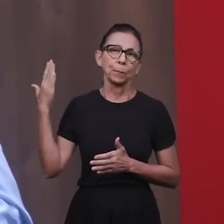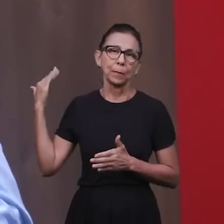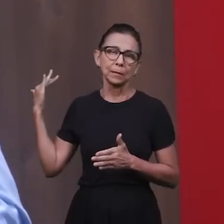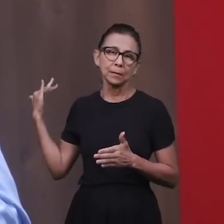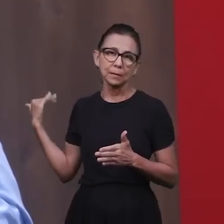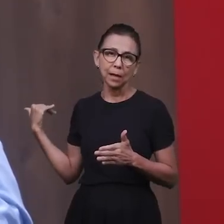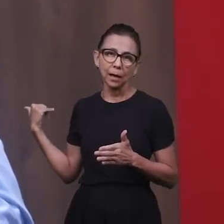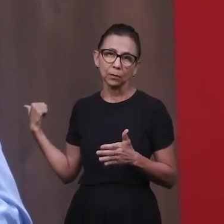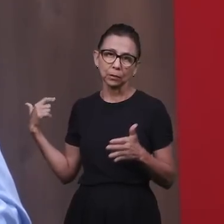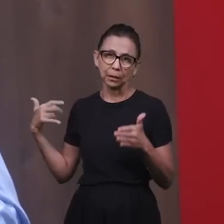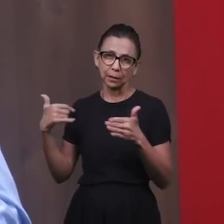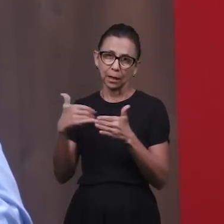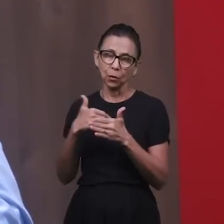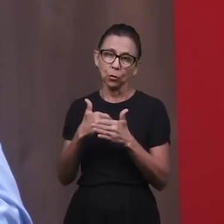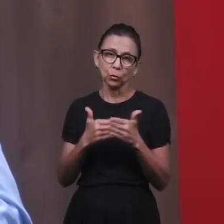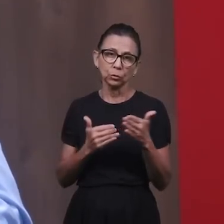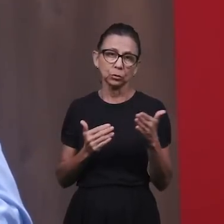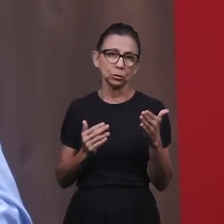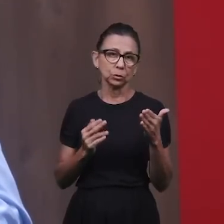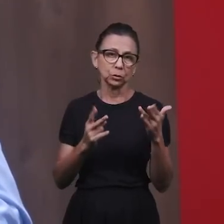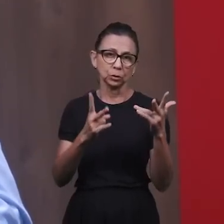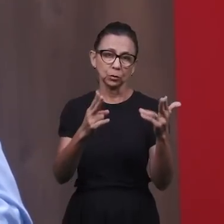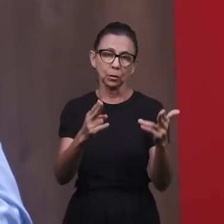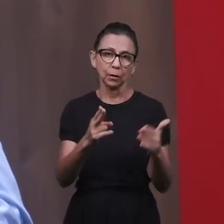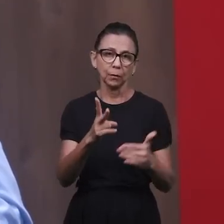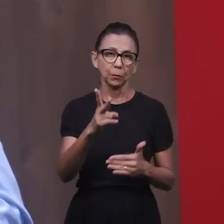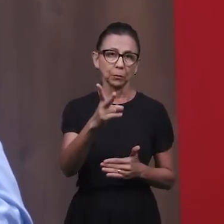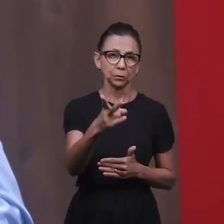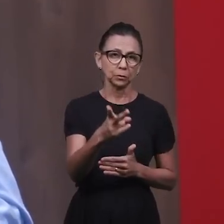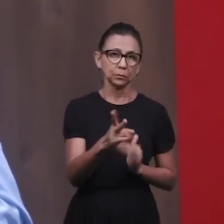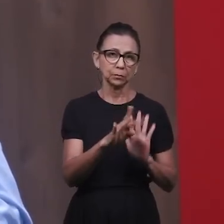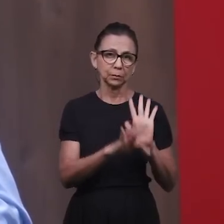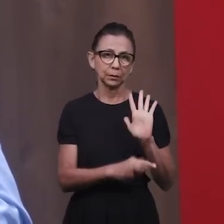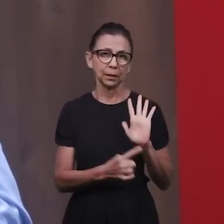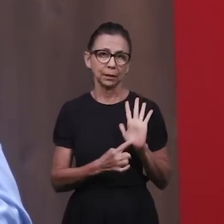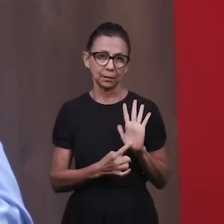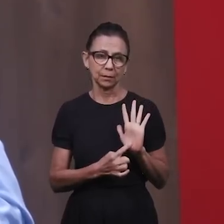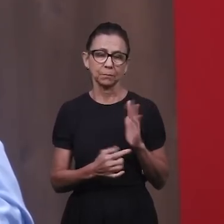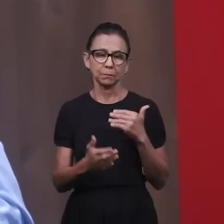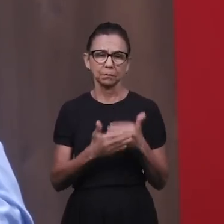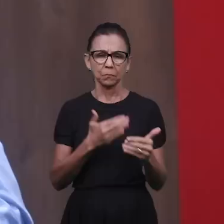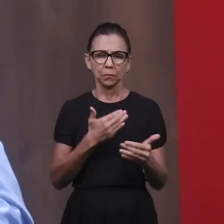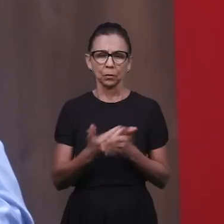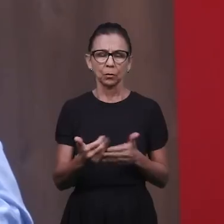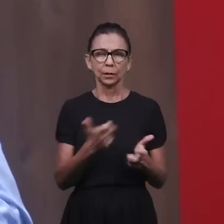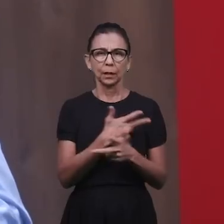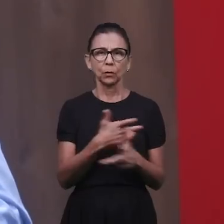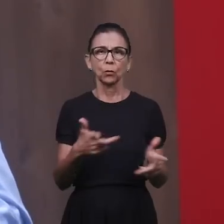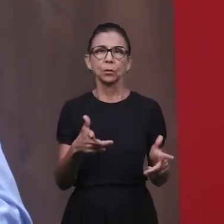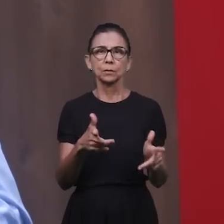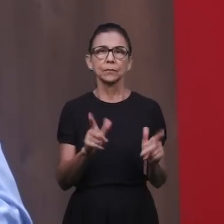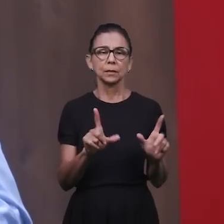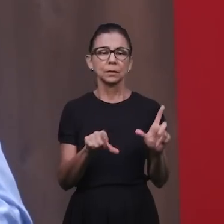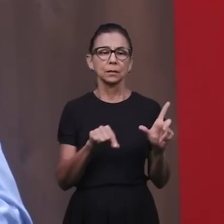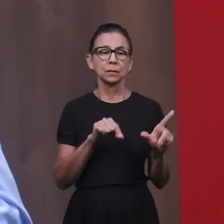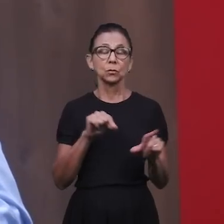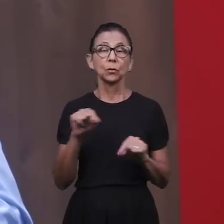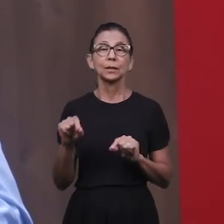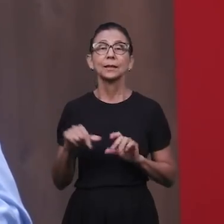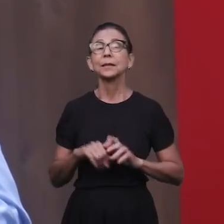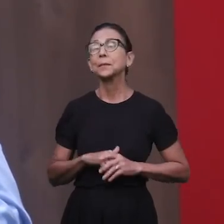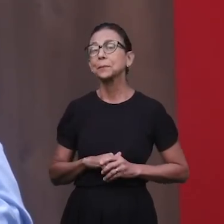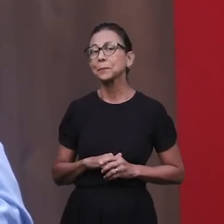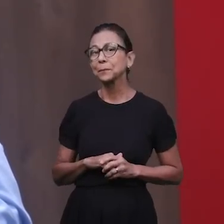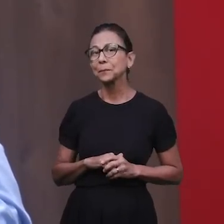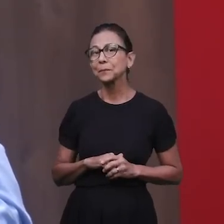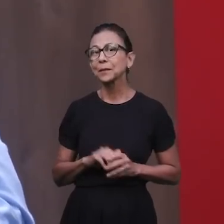Salvador. Qualquer outra coisa, quando você for fazer, sabe qual é a medida? Fazei